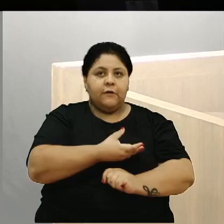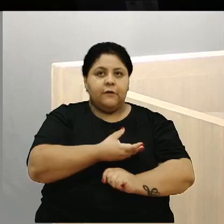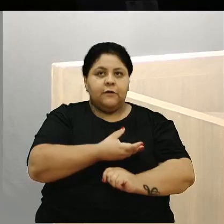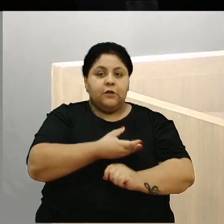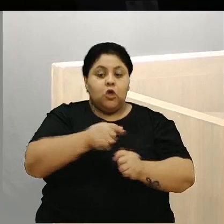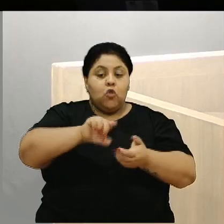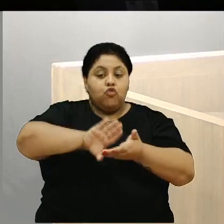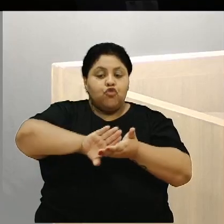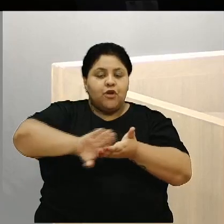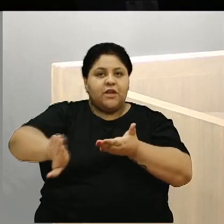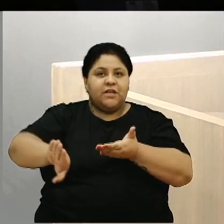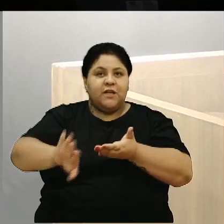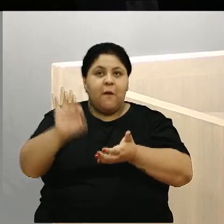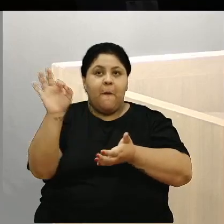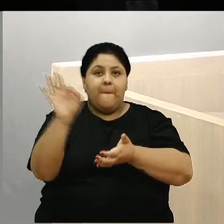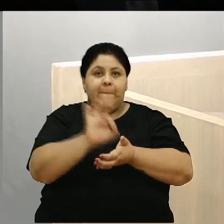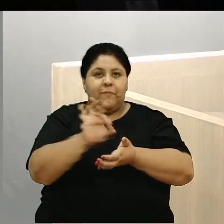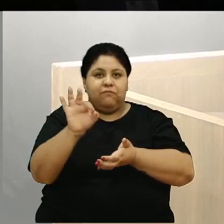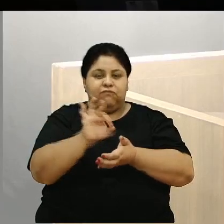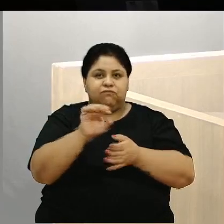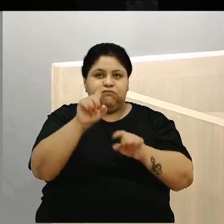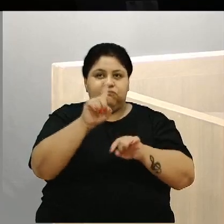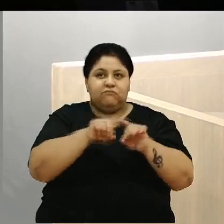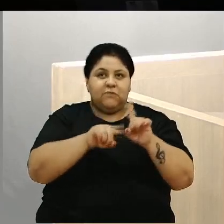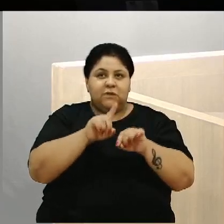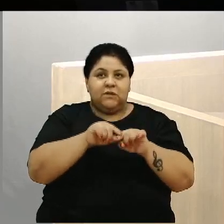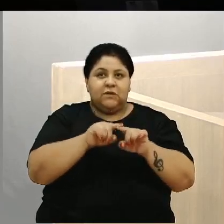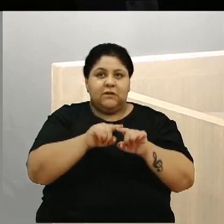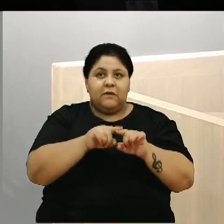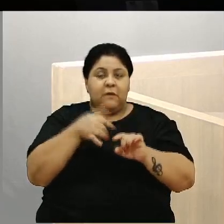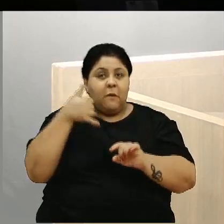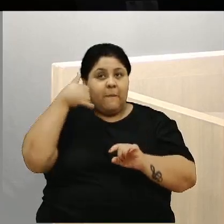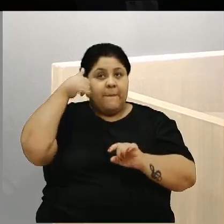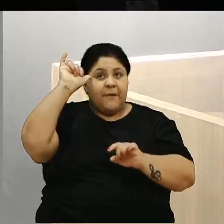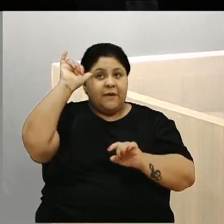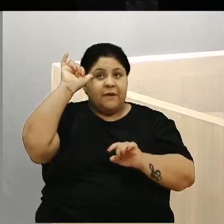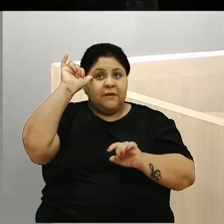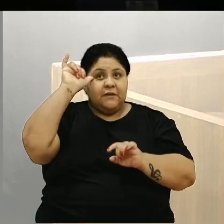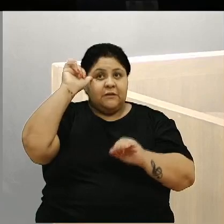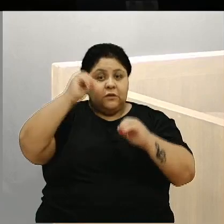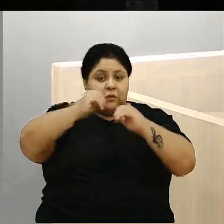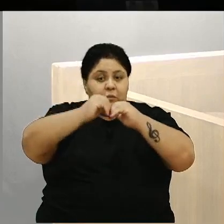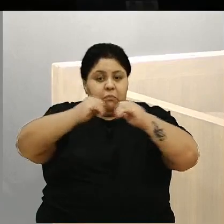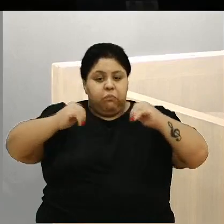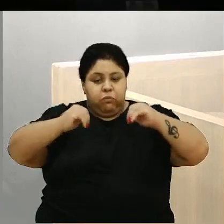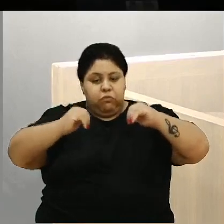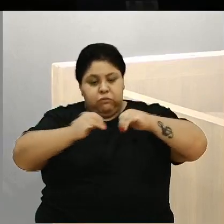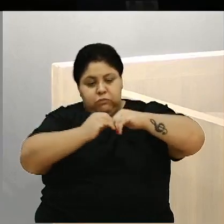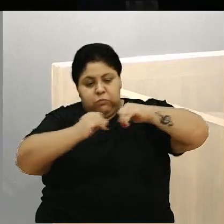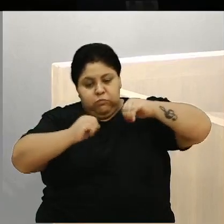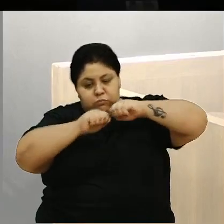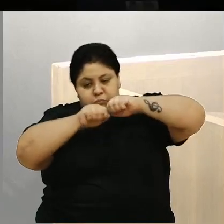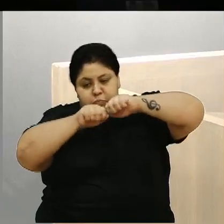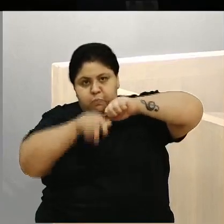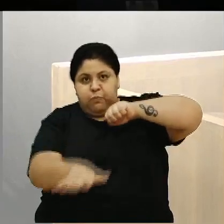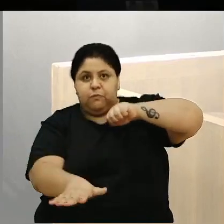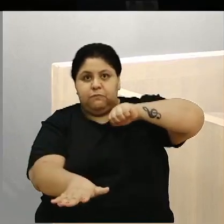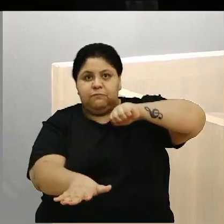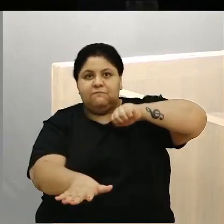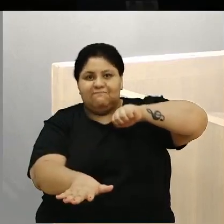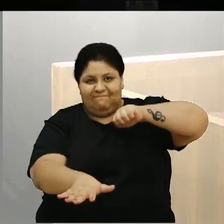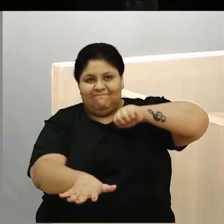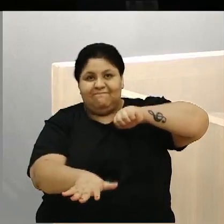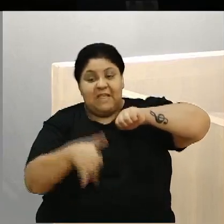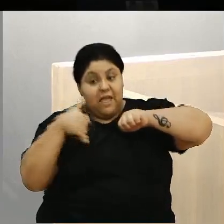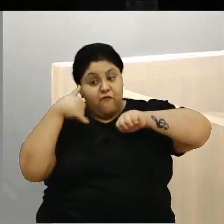retirada parcial daquele material, justamente para evitar um deslocamento em massa, né, de todo aquele morro, de todo aquele material